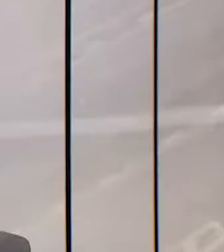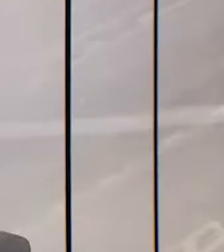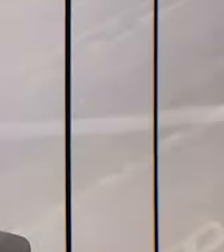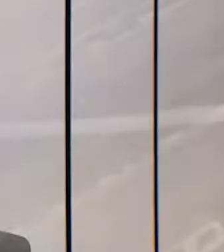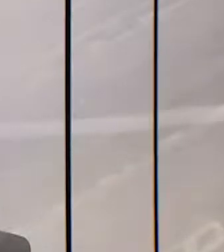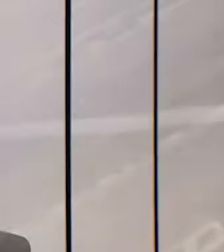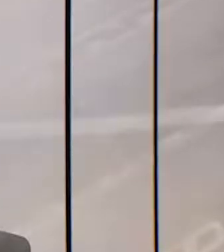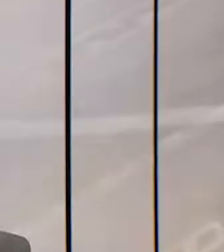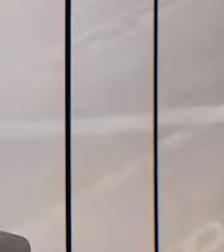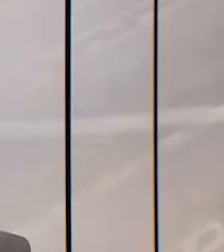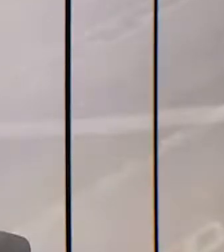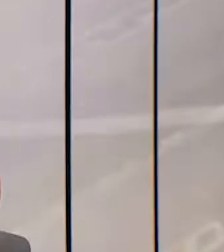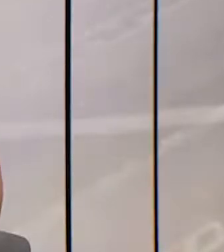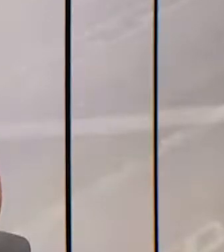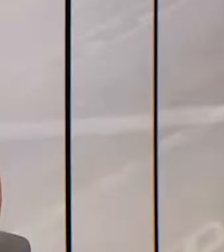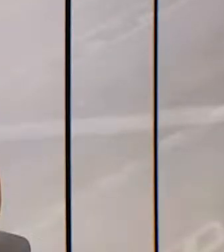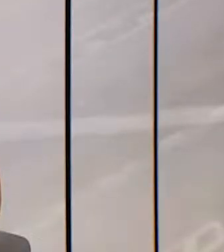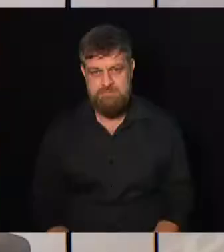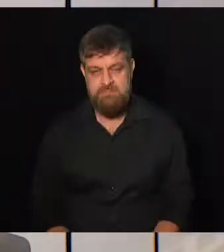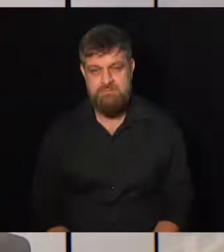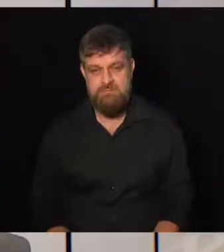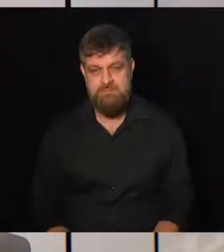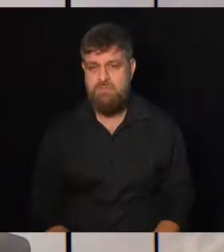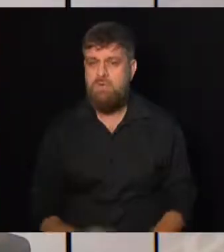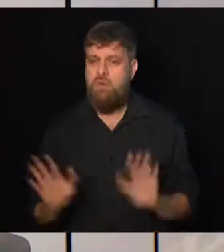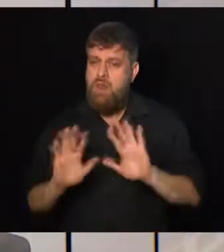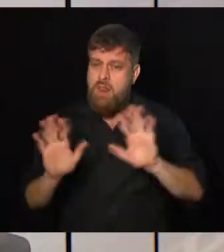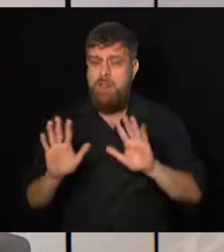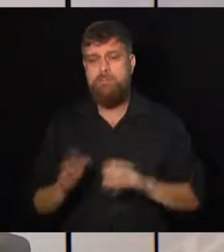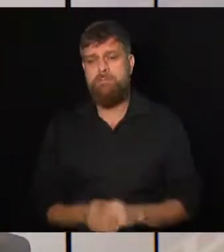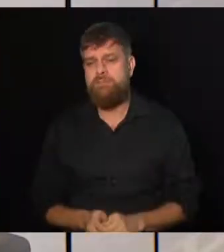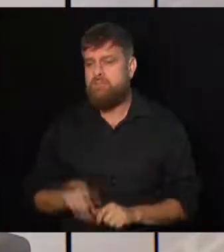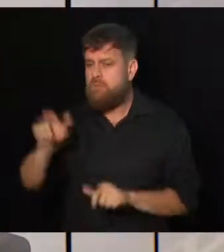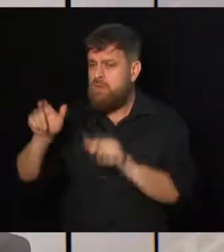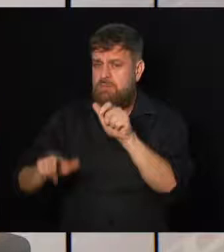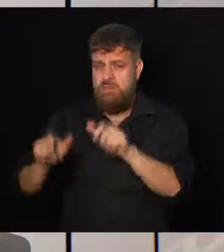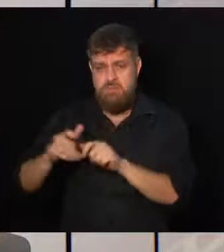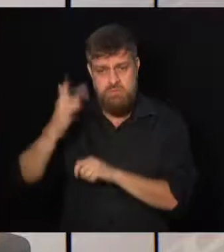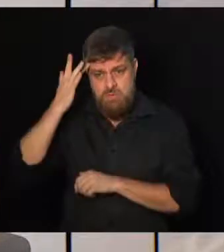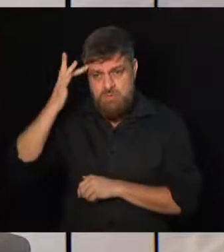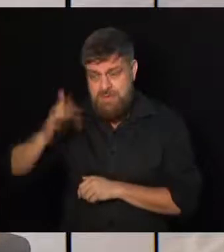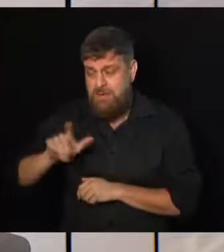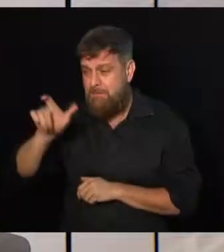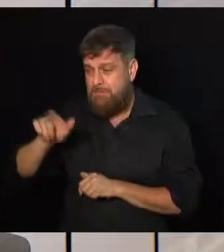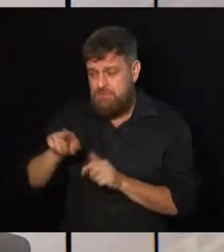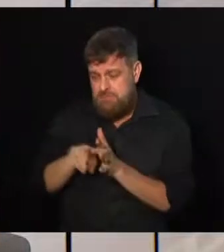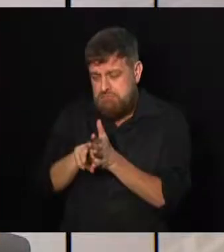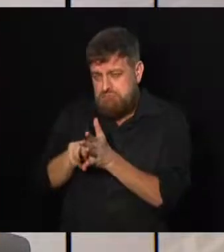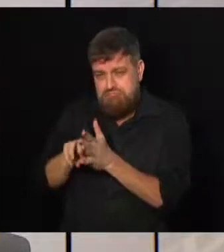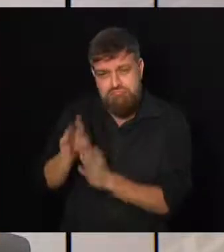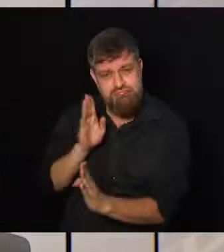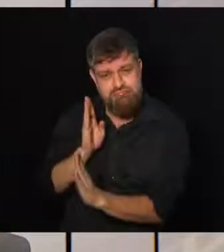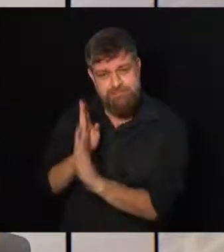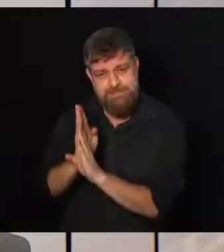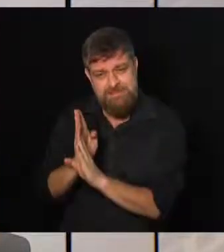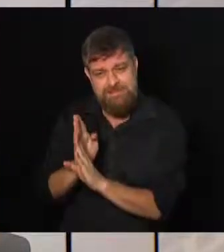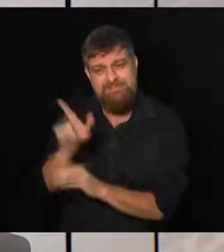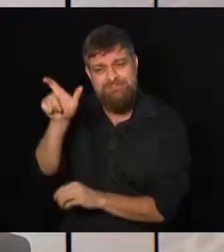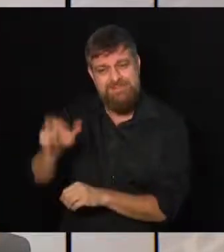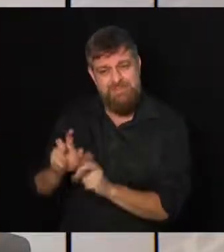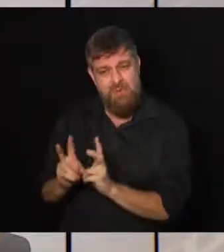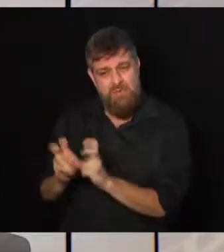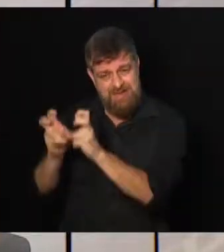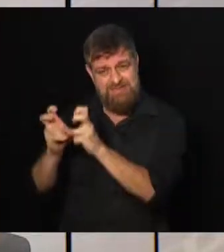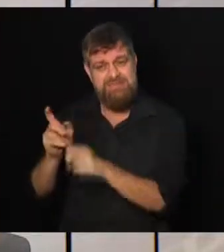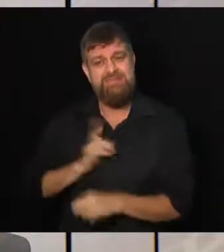Olá! Muita gente não sabe, mas pessoas diagnosticadas com câncer possuem direitos